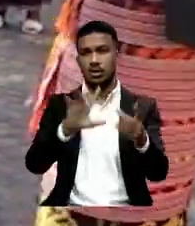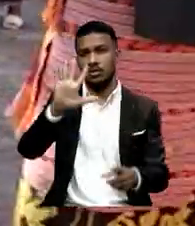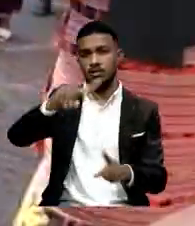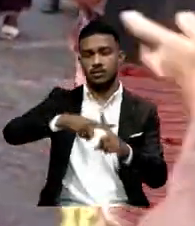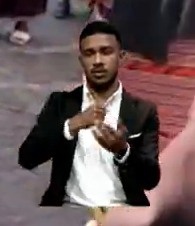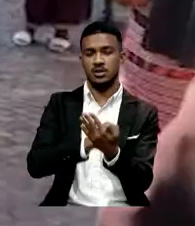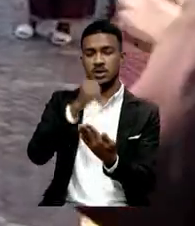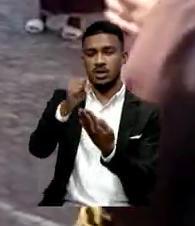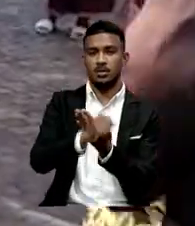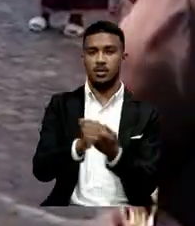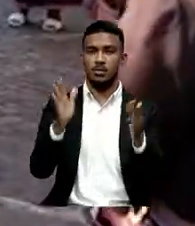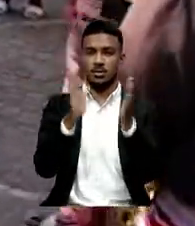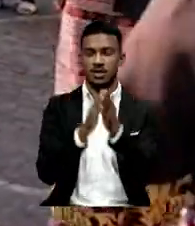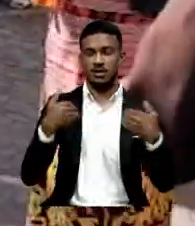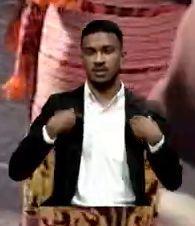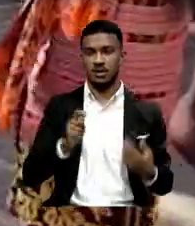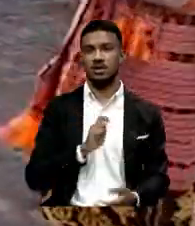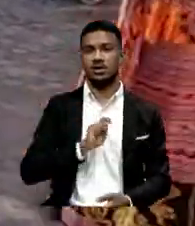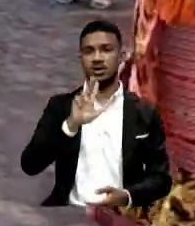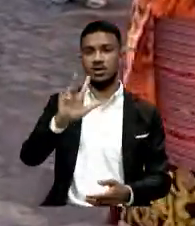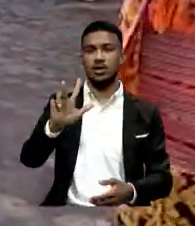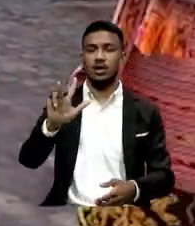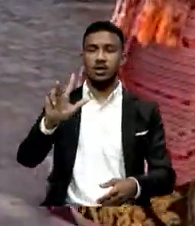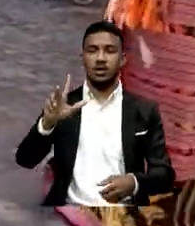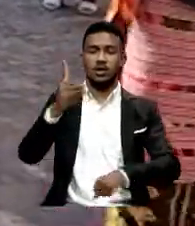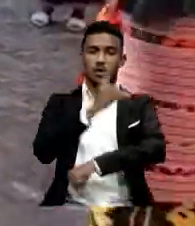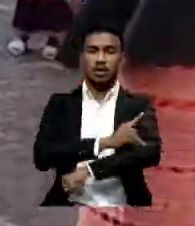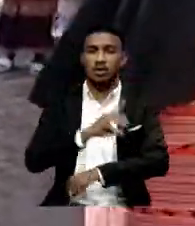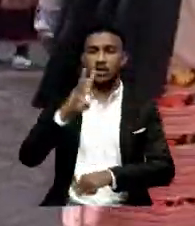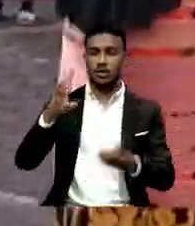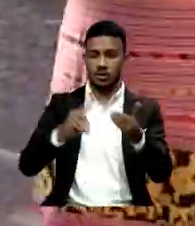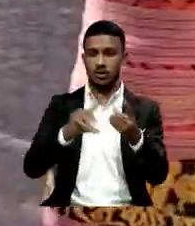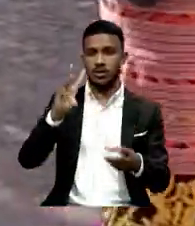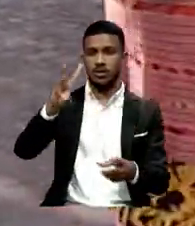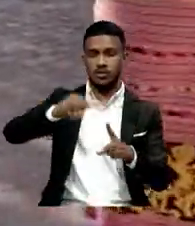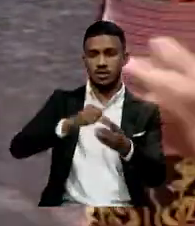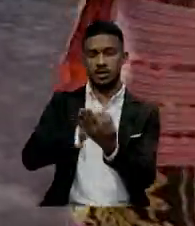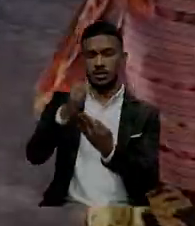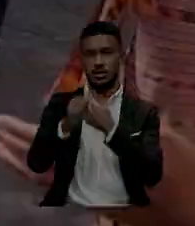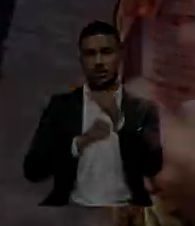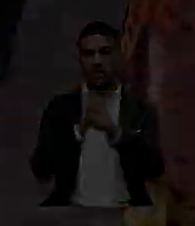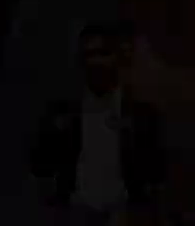missa agradecimento se realiza e a tacitolo Loron Nen fulano setembro tina, né? Equipa cobertura GMN.